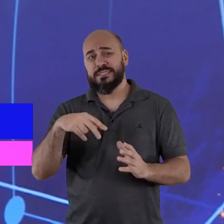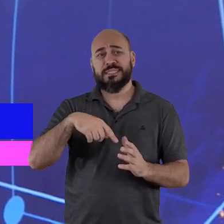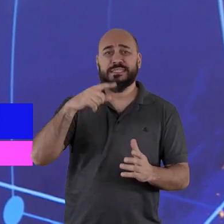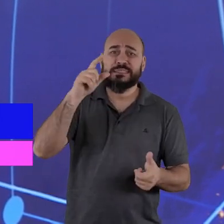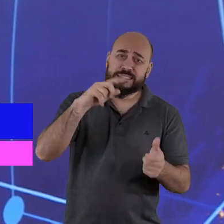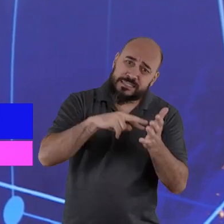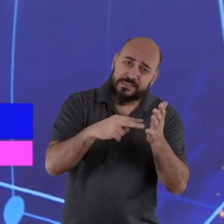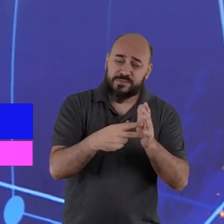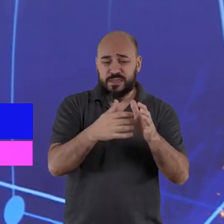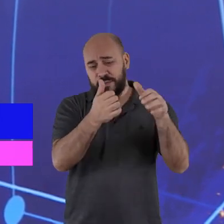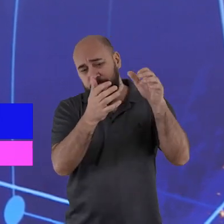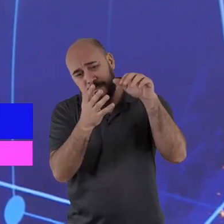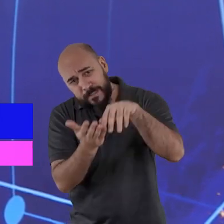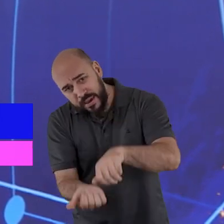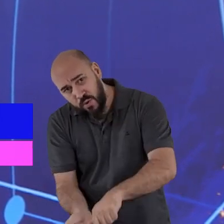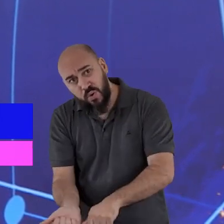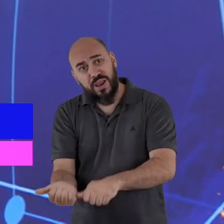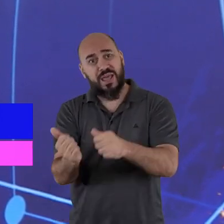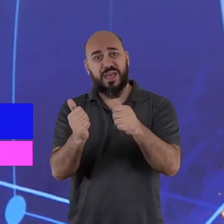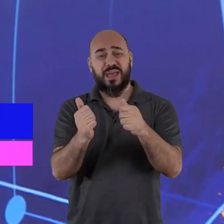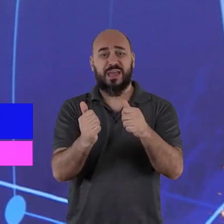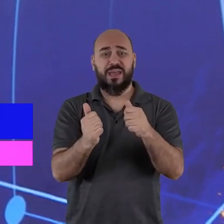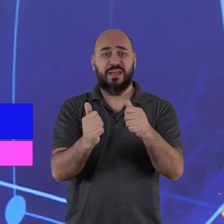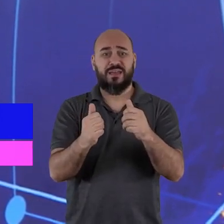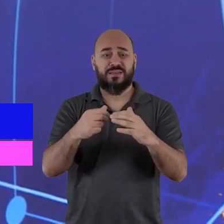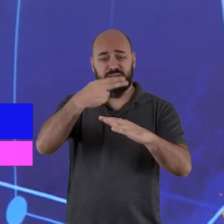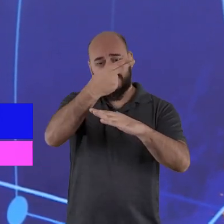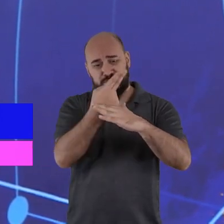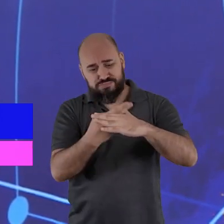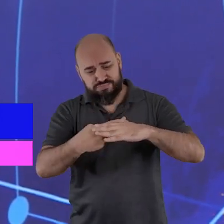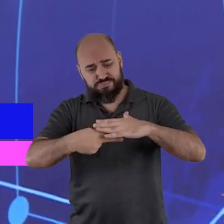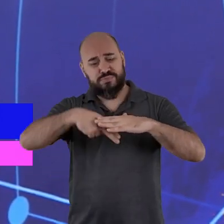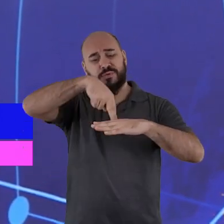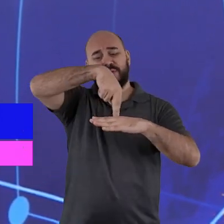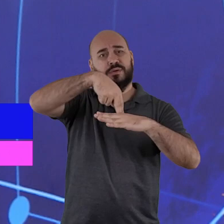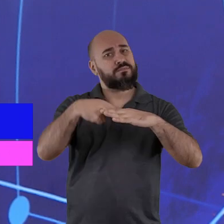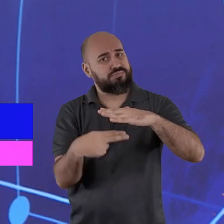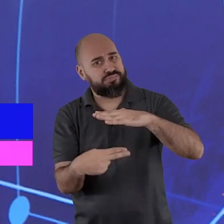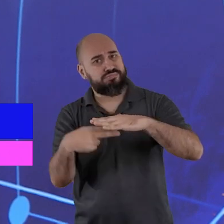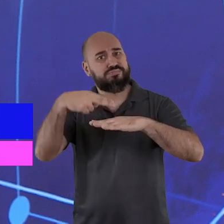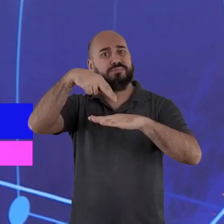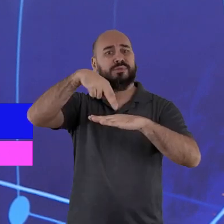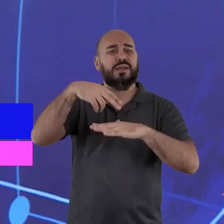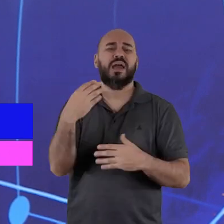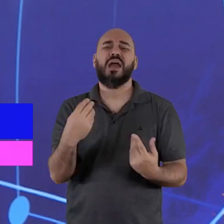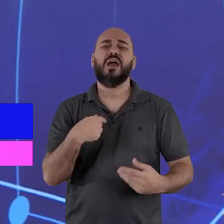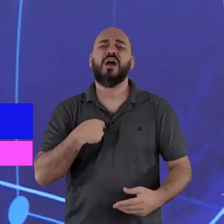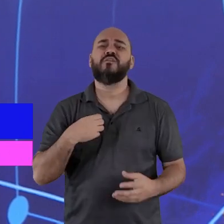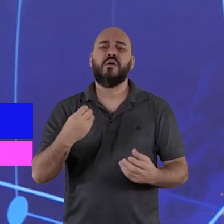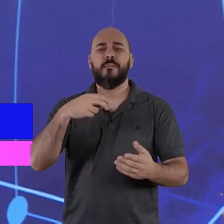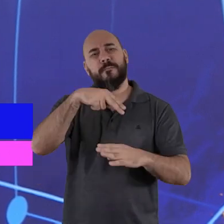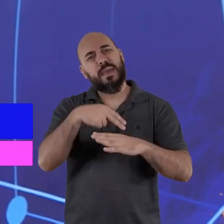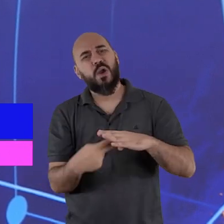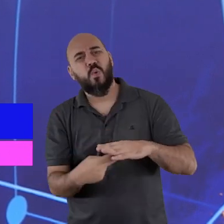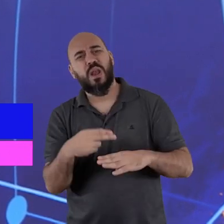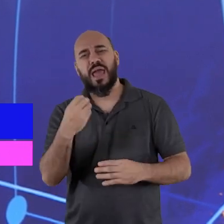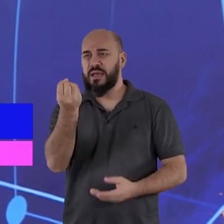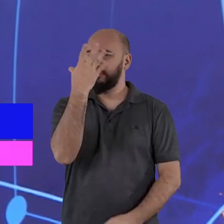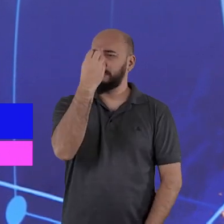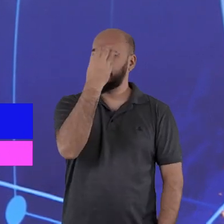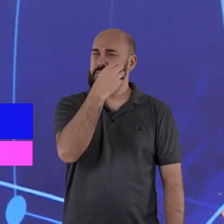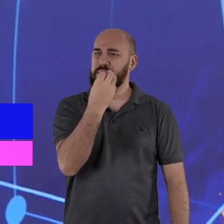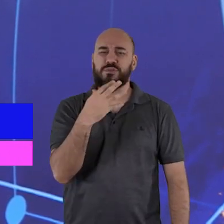Então, a palavra batismo significa mergulhar. Como é que você pode dizer assim, eu vou mergulhar por aspersão? Não existe isso.